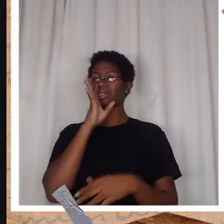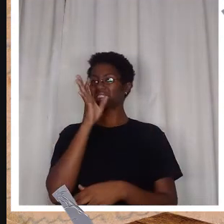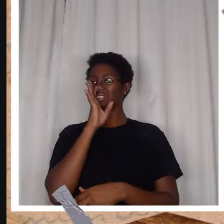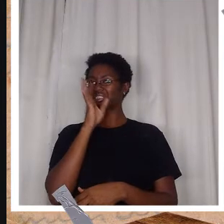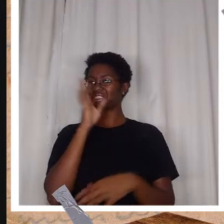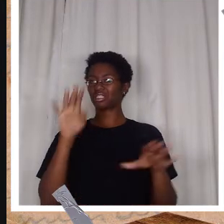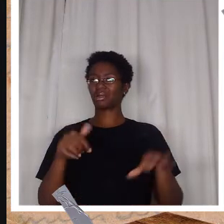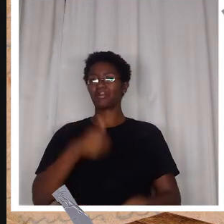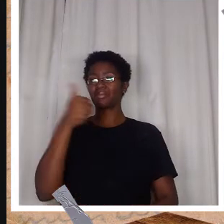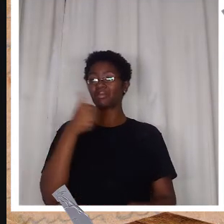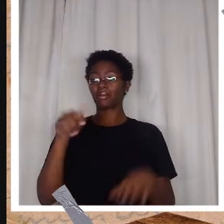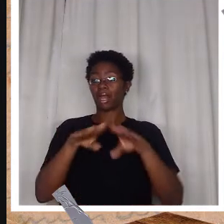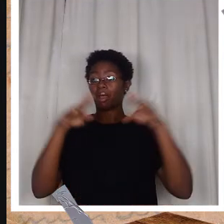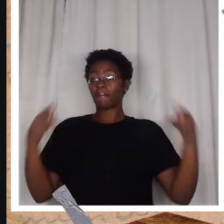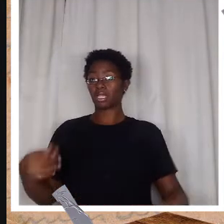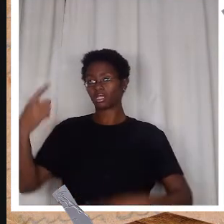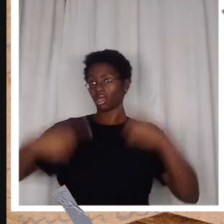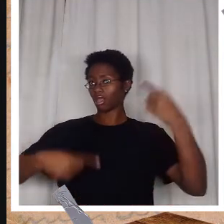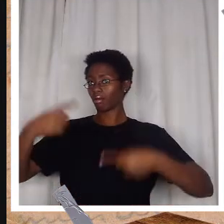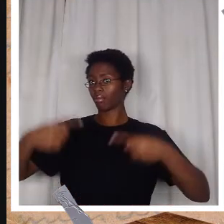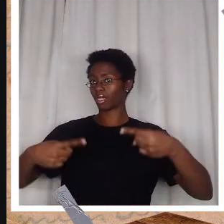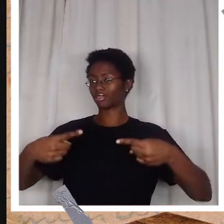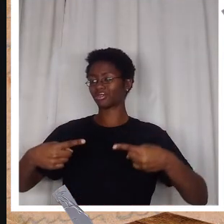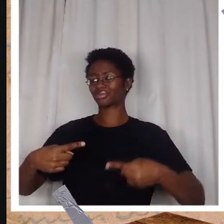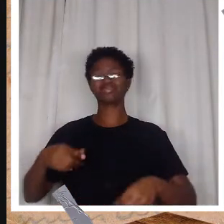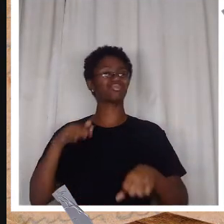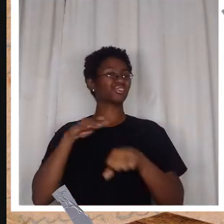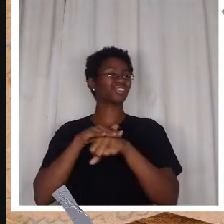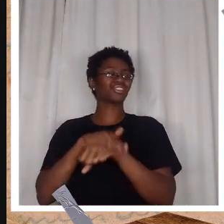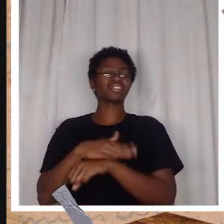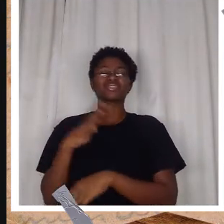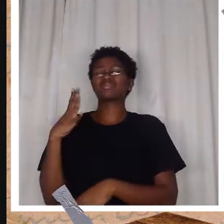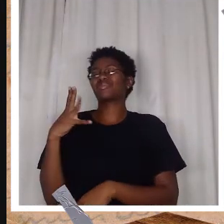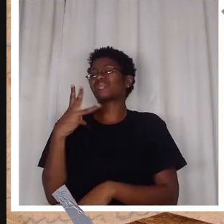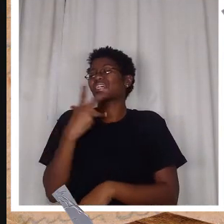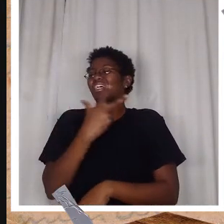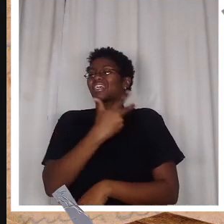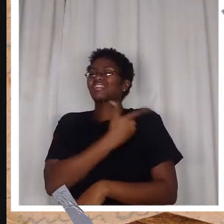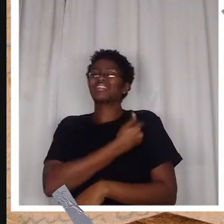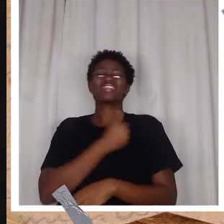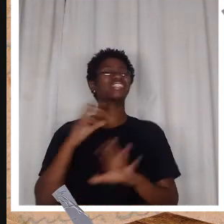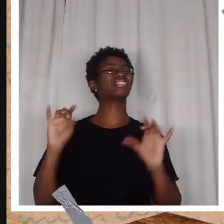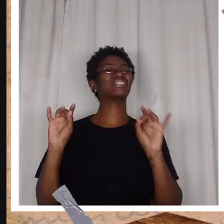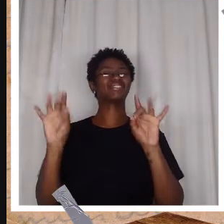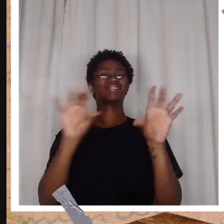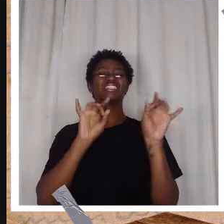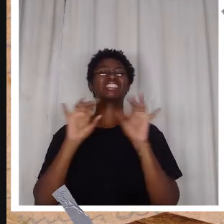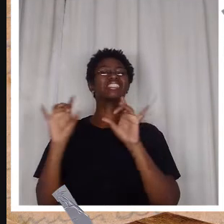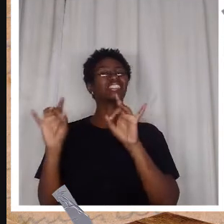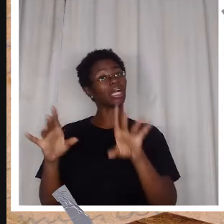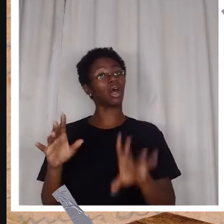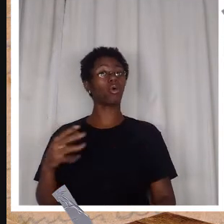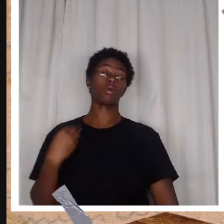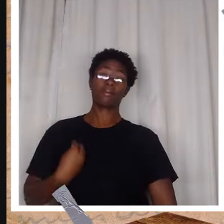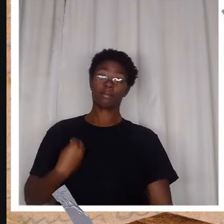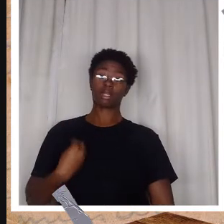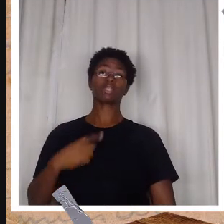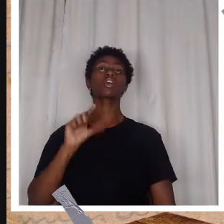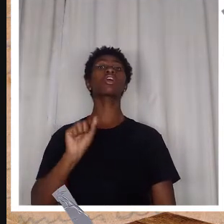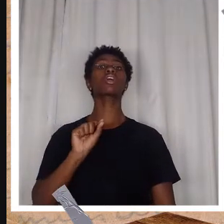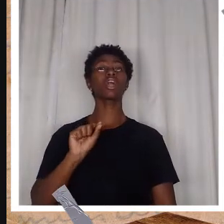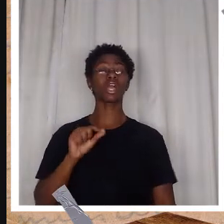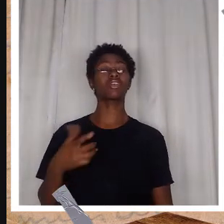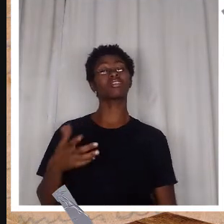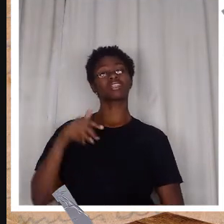Revolução Chamada Carolina. Tivemos uma noite mágica, uma noite de gala, com Conceição Evaristo,